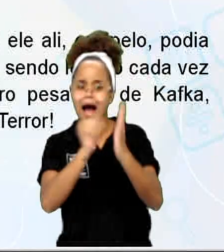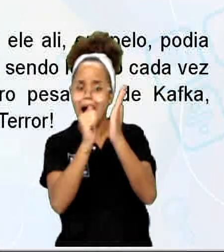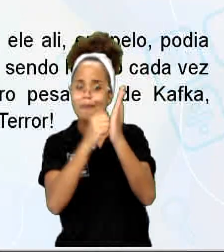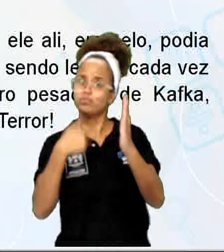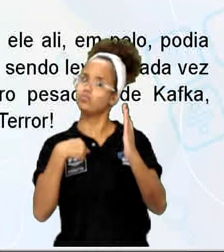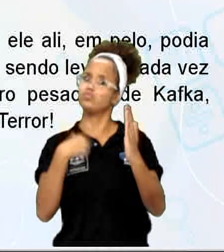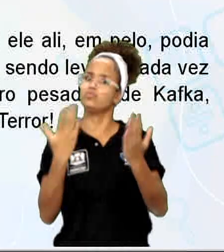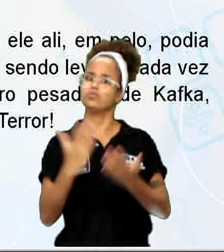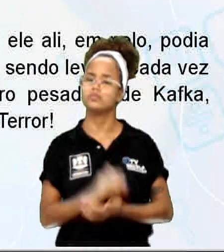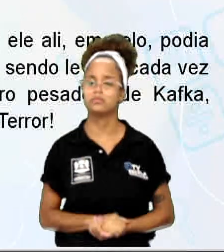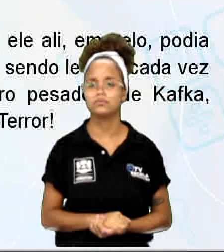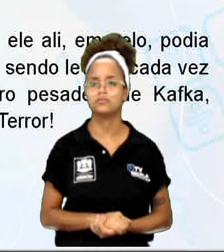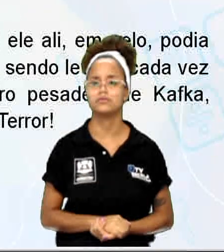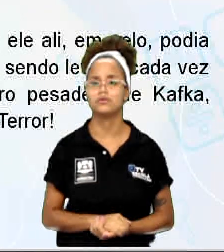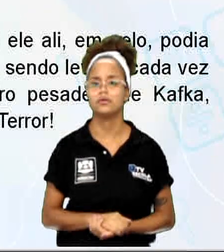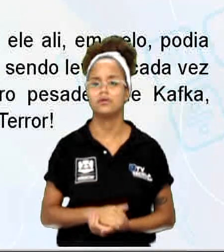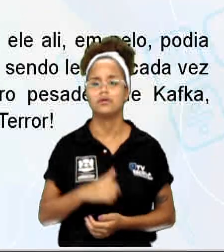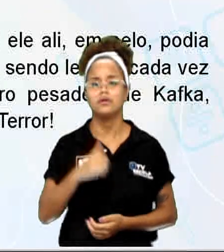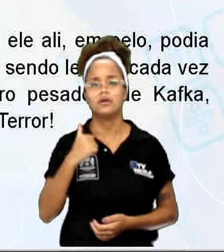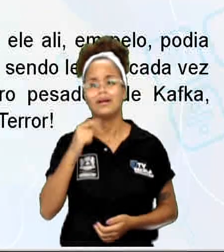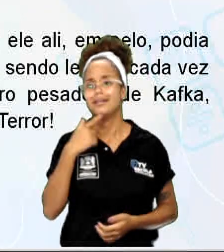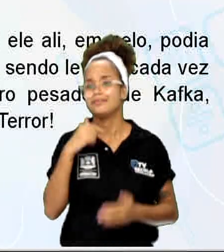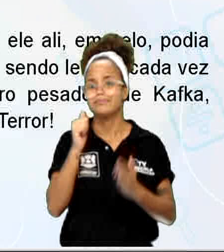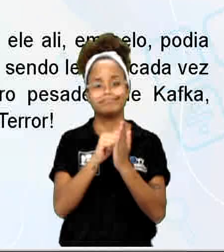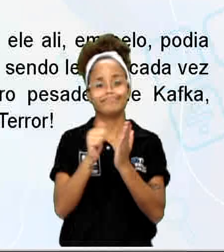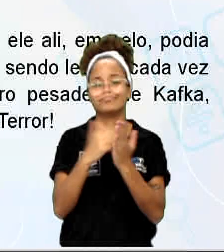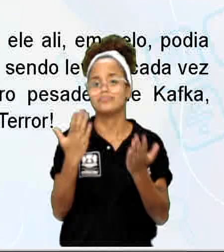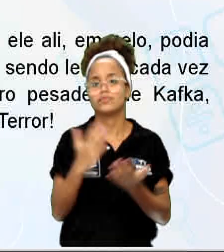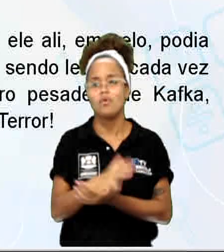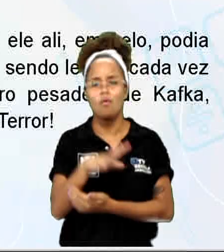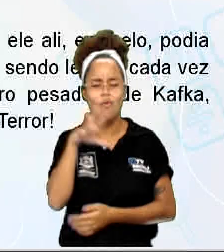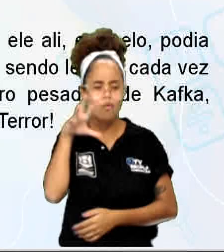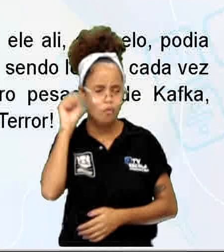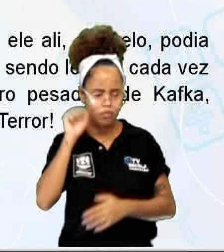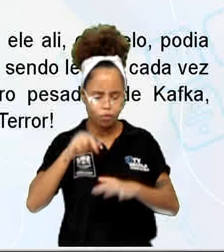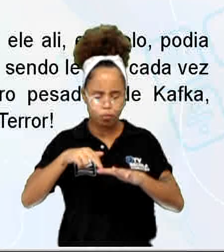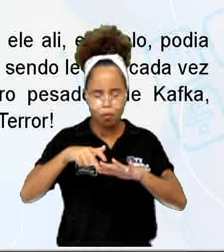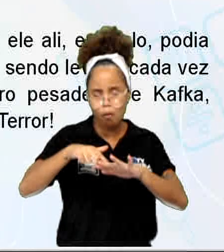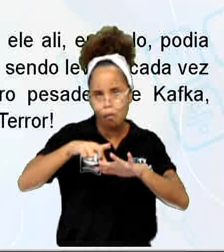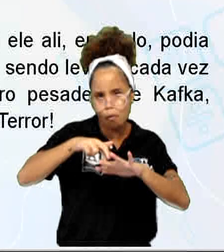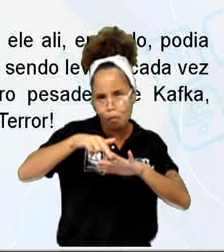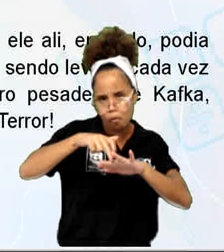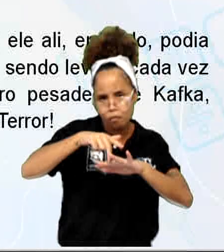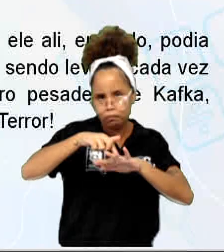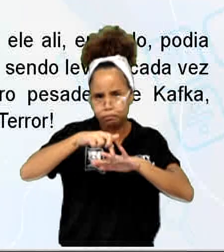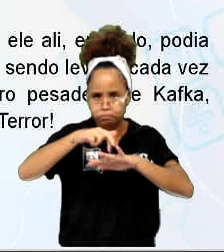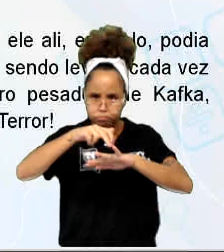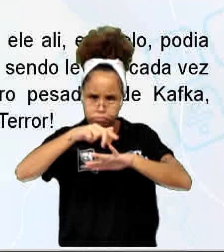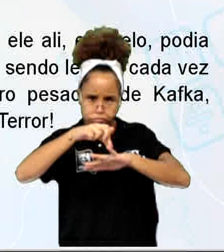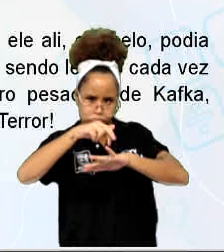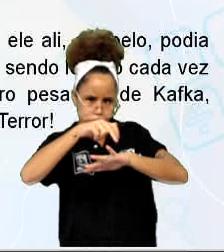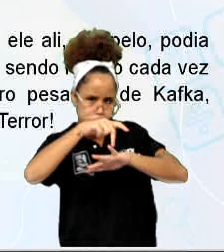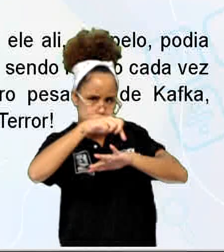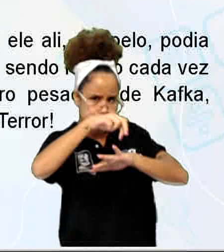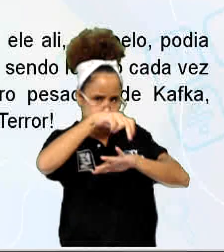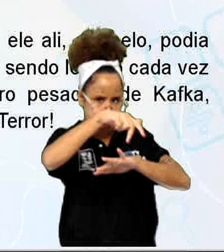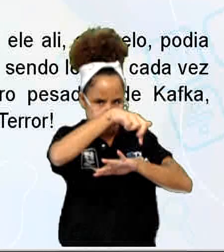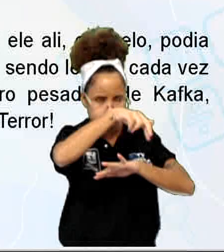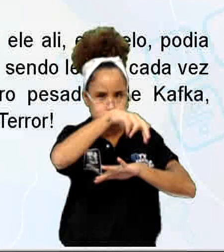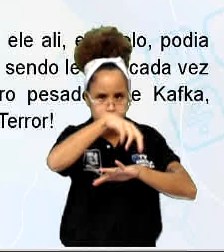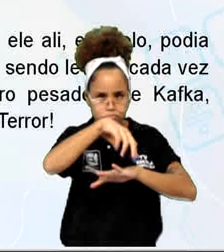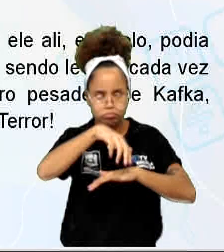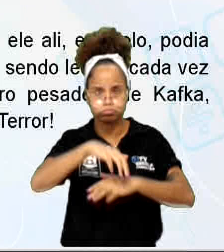eu. Desta vez não teve tempo de insistir. Ouviu passos na escada, lentos, regulares, vindos lá de